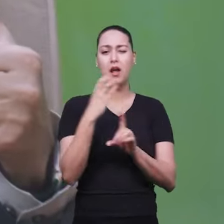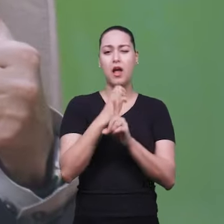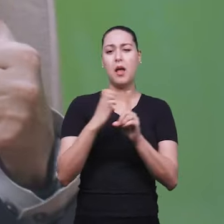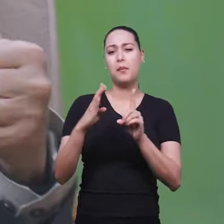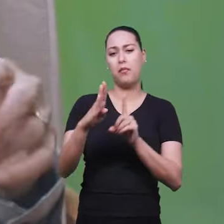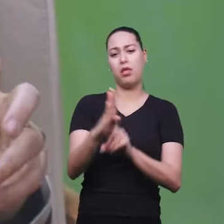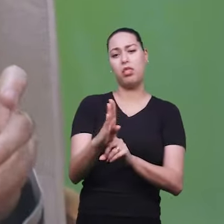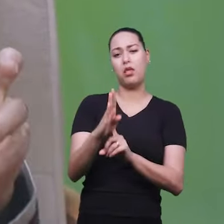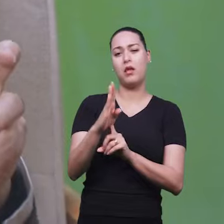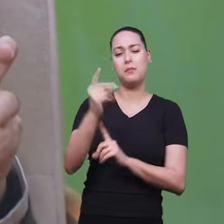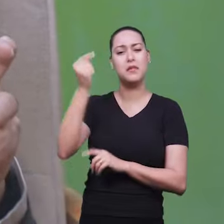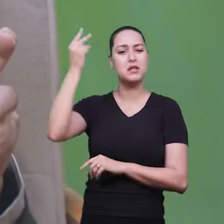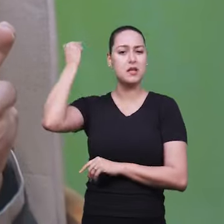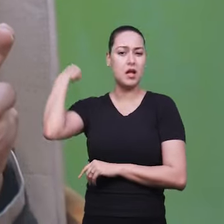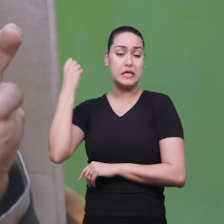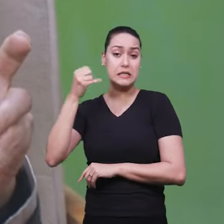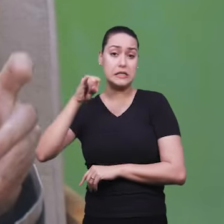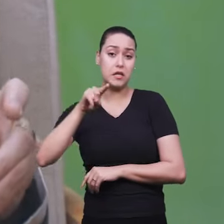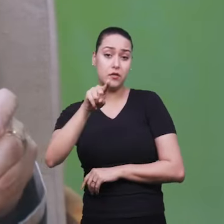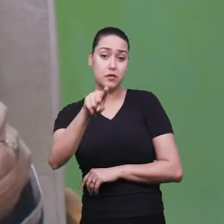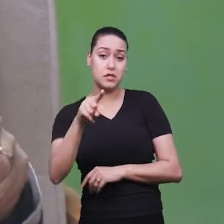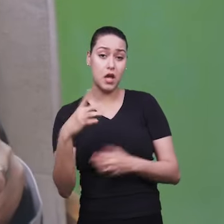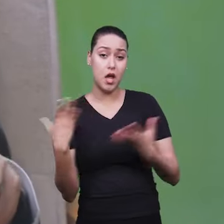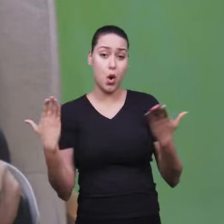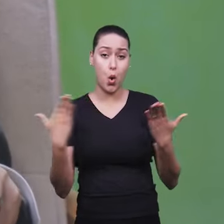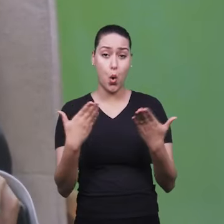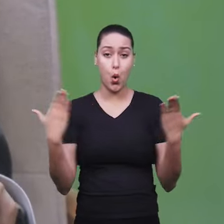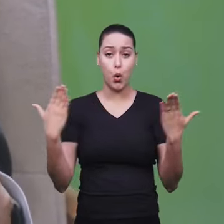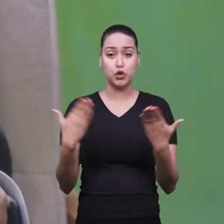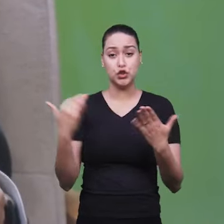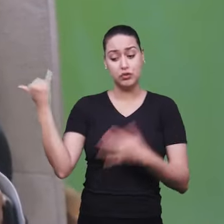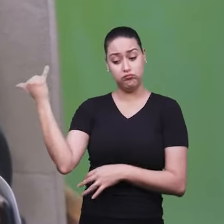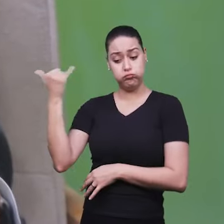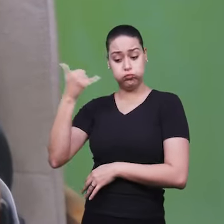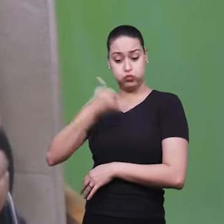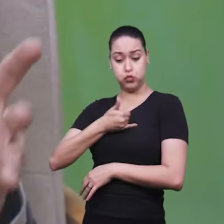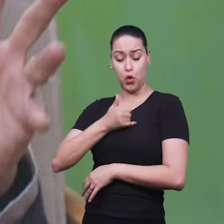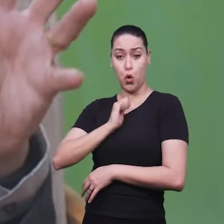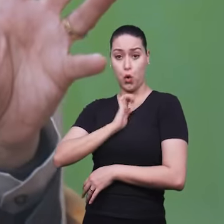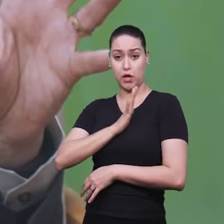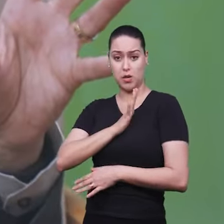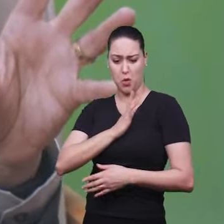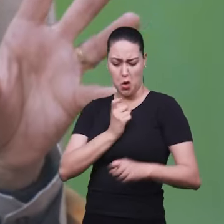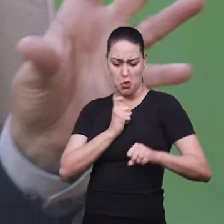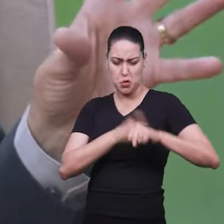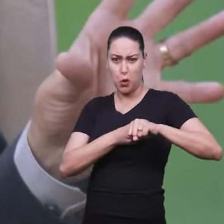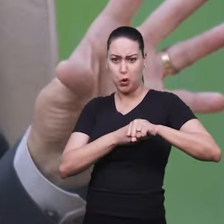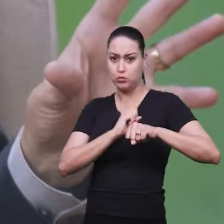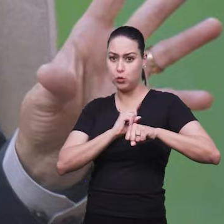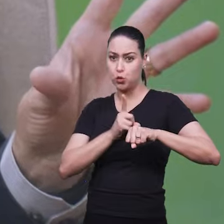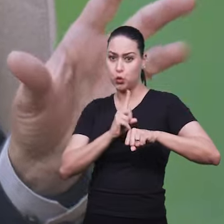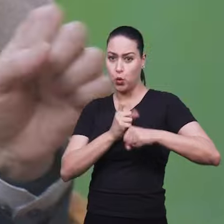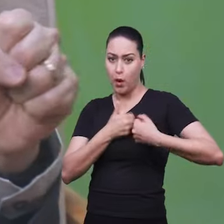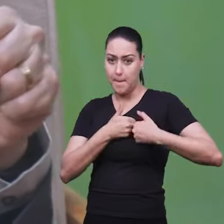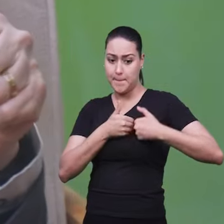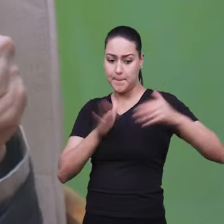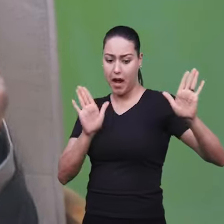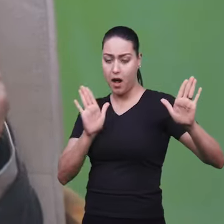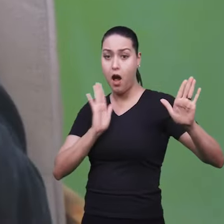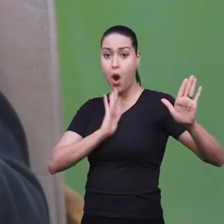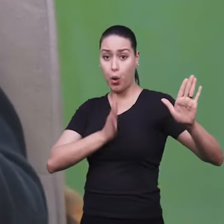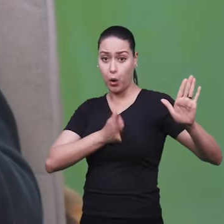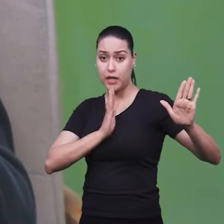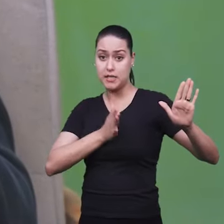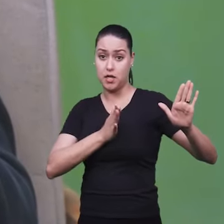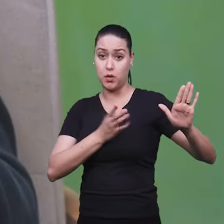última escola bíblica pelo pastor Gedeuti. Se hoje ouvirdes a sua voz, não endureçais os vossos corações. Então, quando